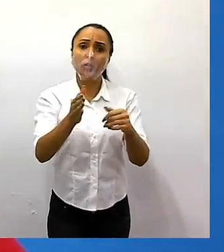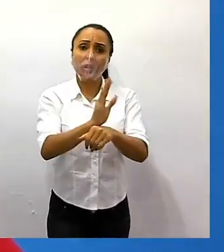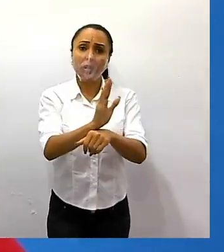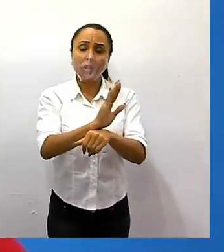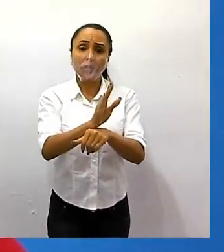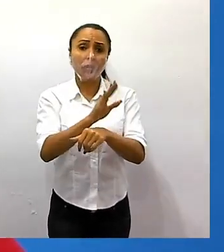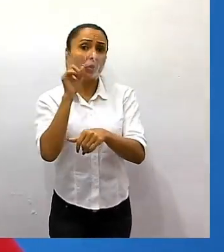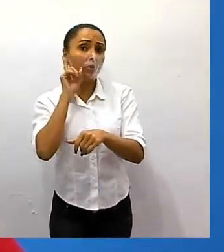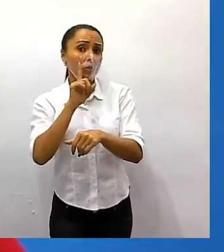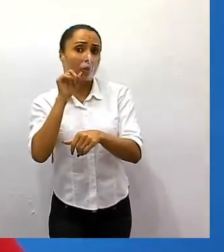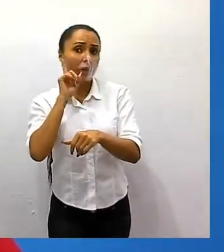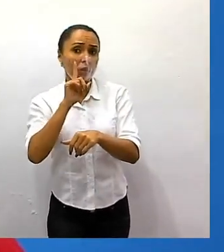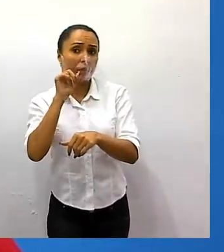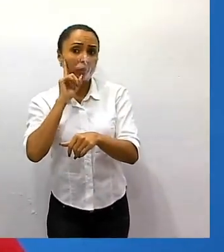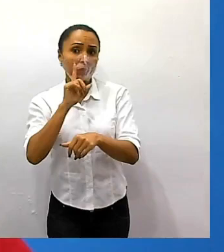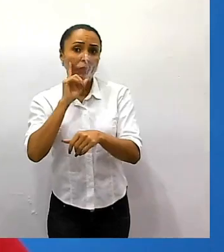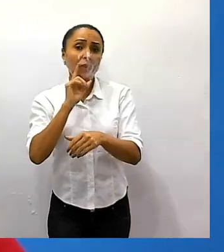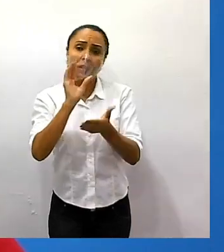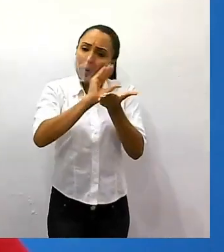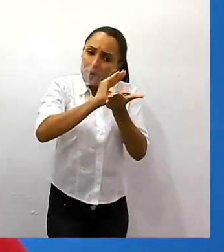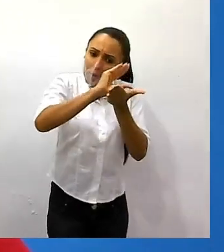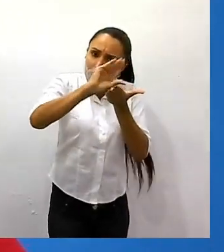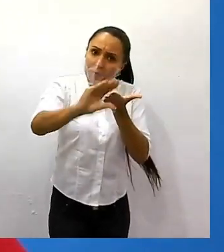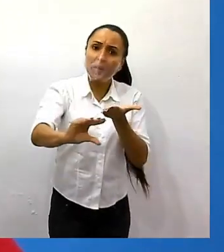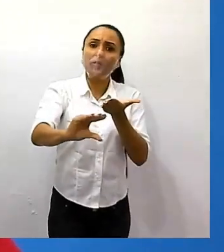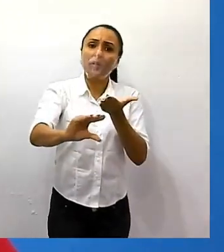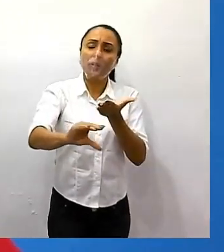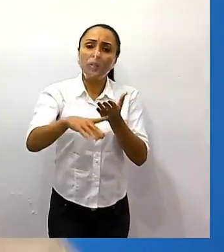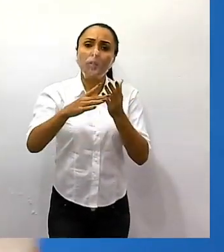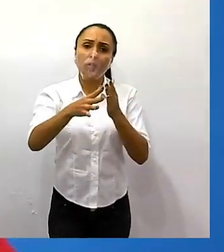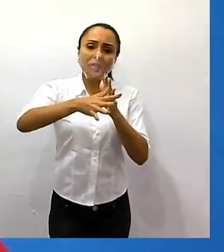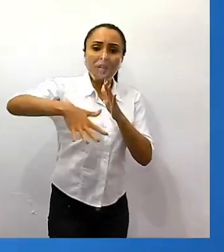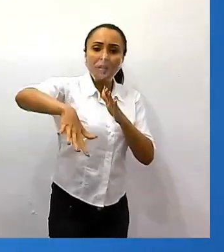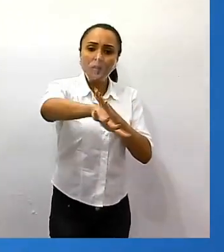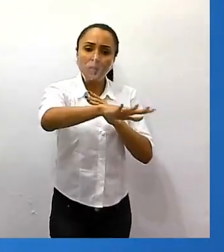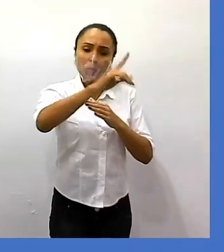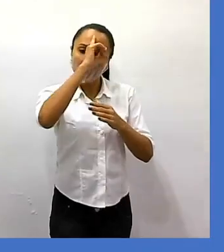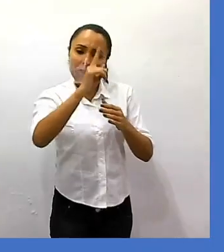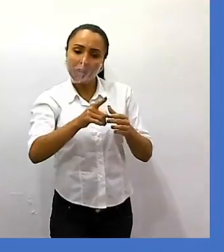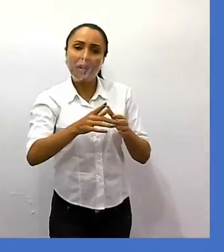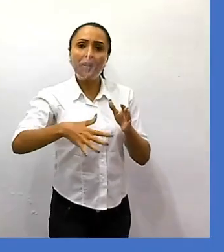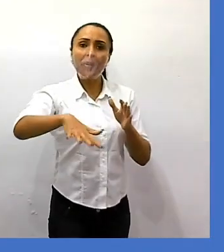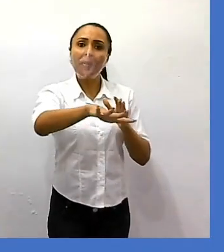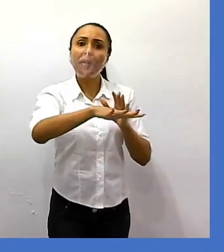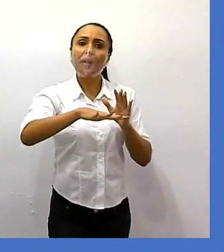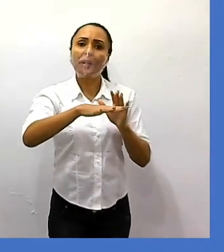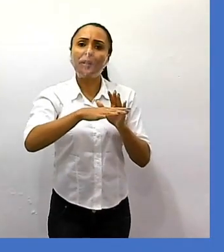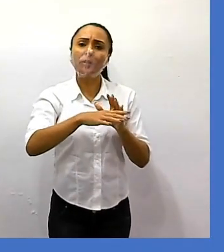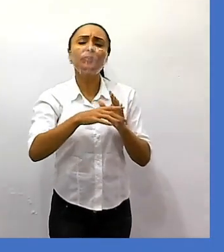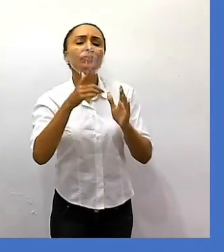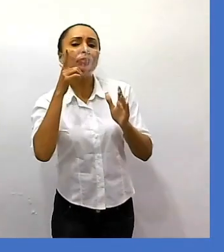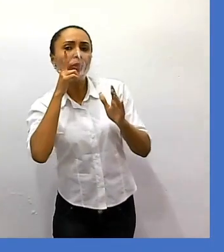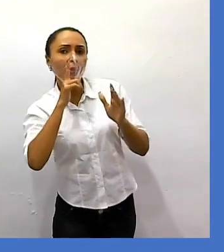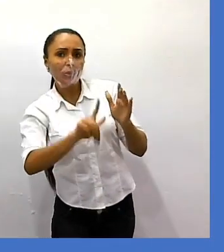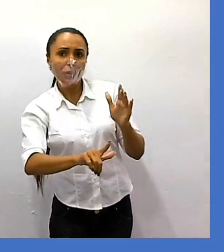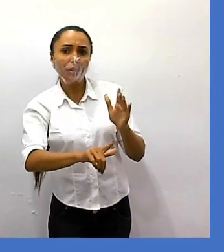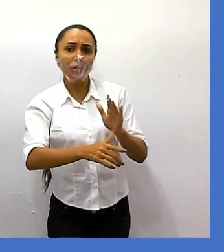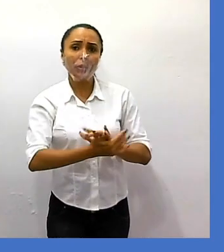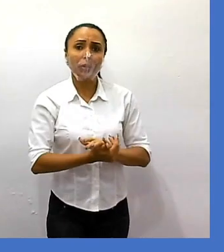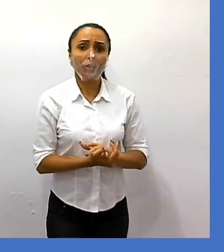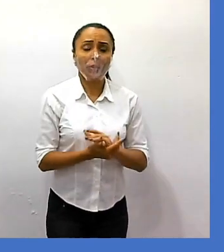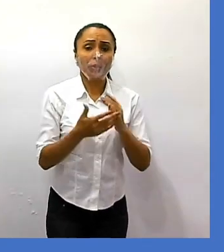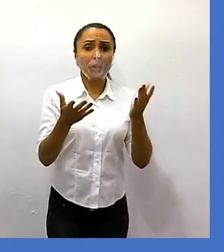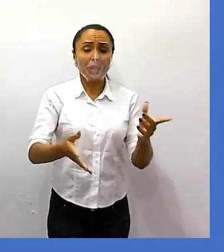elas investem pesado e conseguem dominar o mercado. Imagine na tela, por favor. E conseguem dominar o mercado